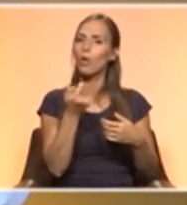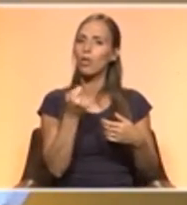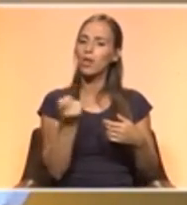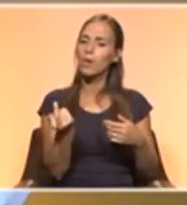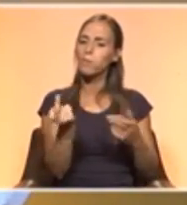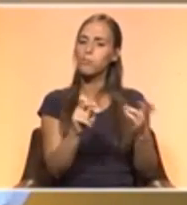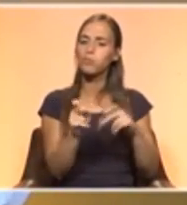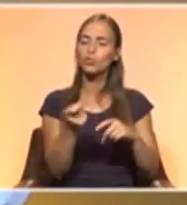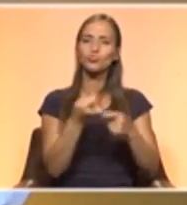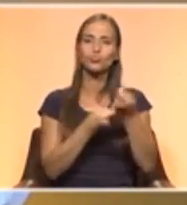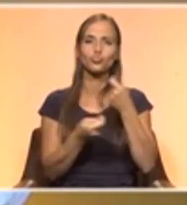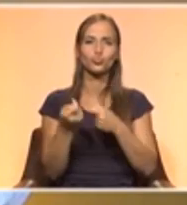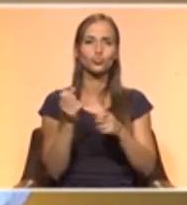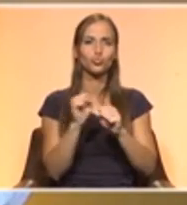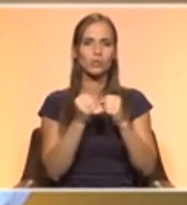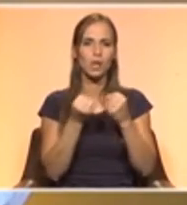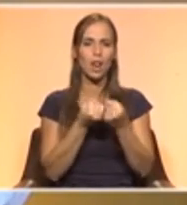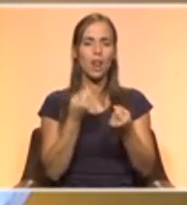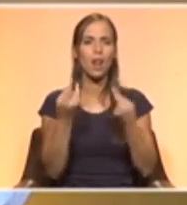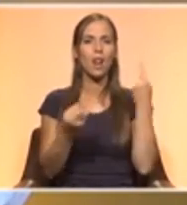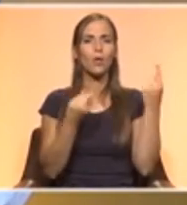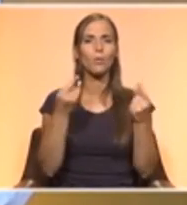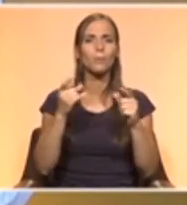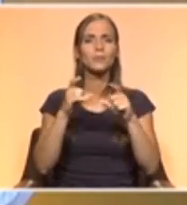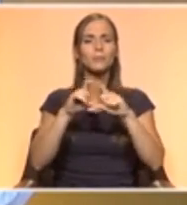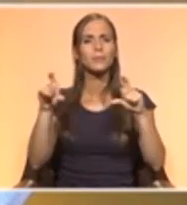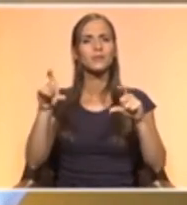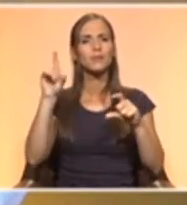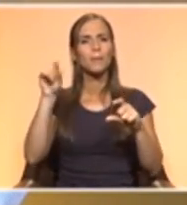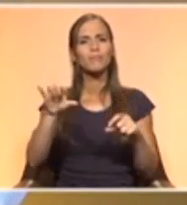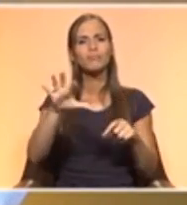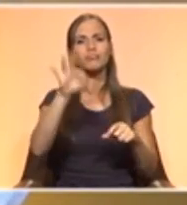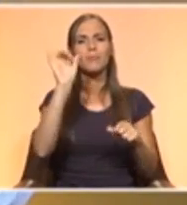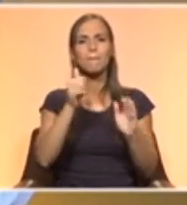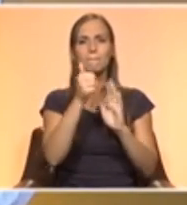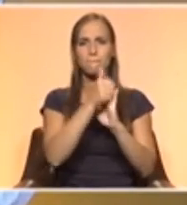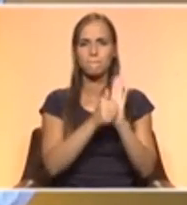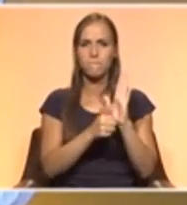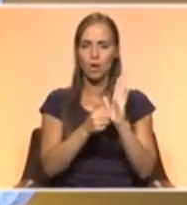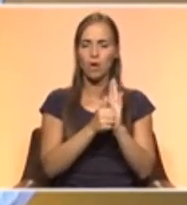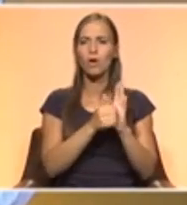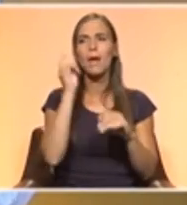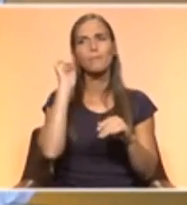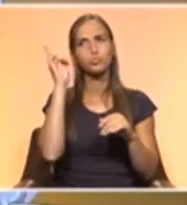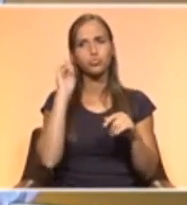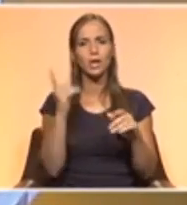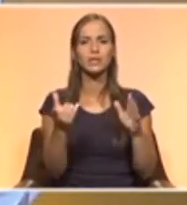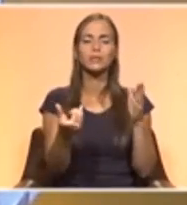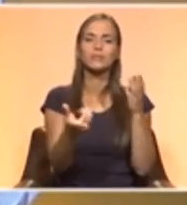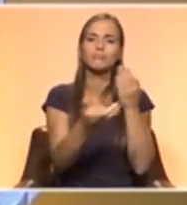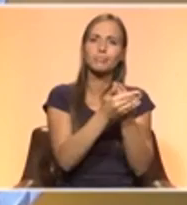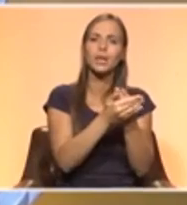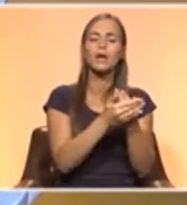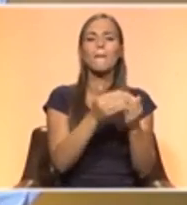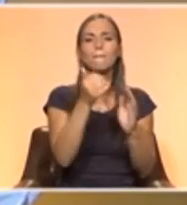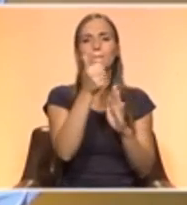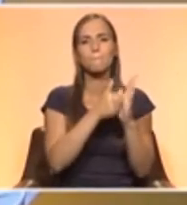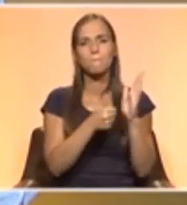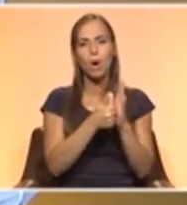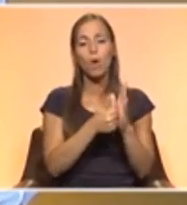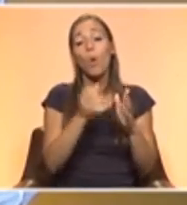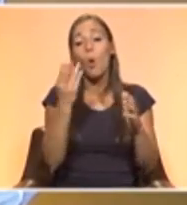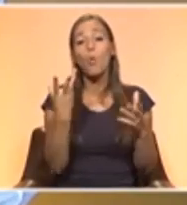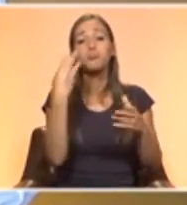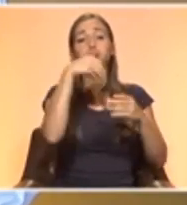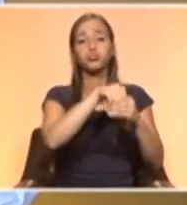de de venda social H muitas empresas estão a optar já pelo blog também não é também é importante ter um blog como complemento ao Website ou tudo integrado portanto é importante que o